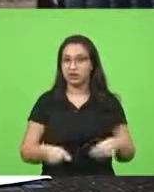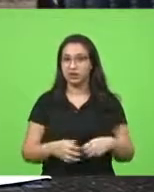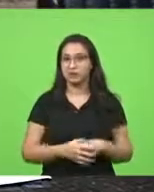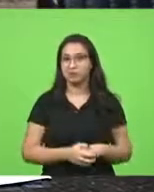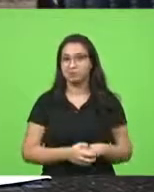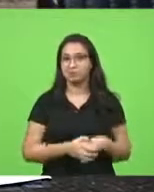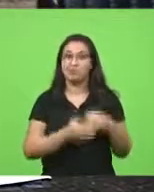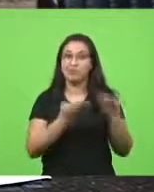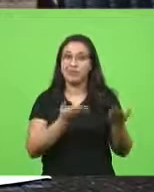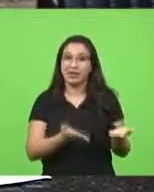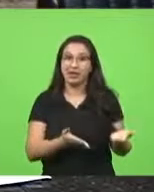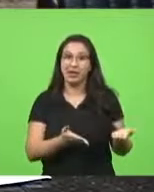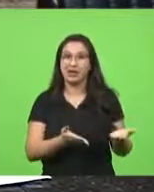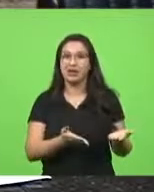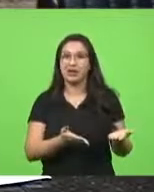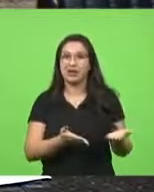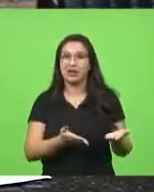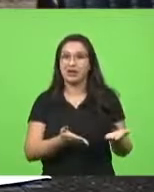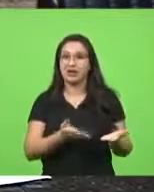infelizmente,